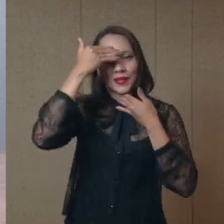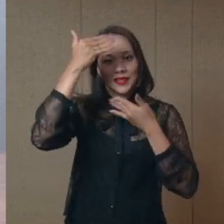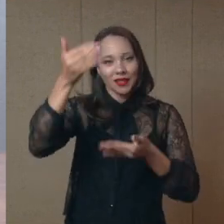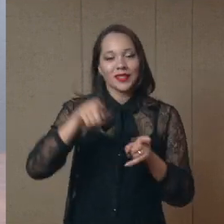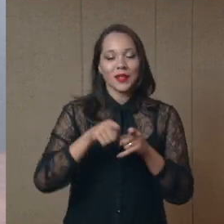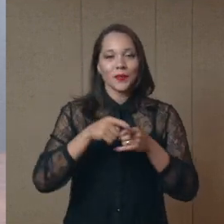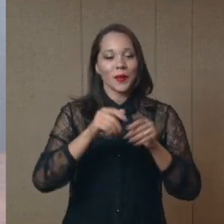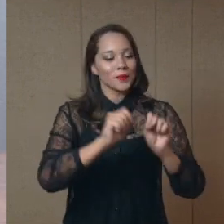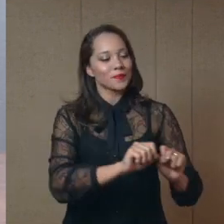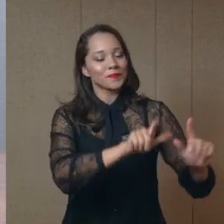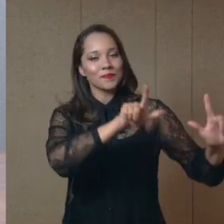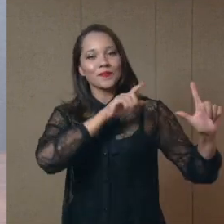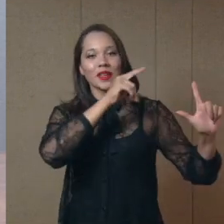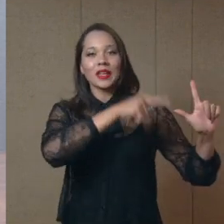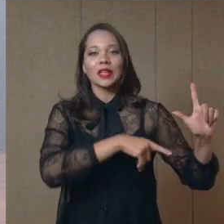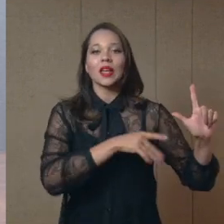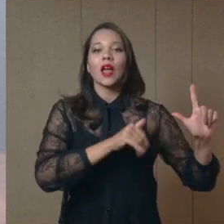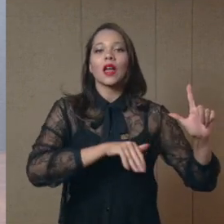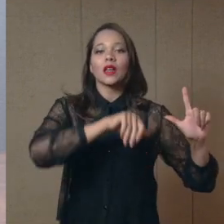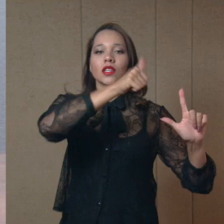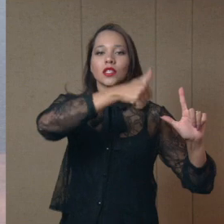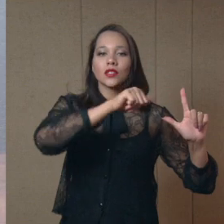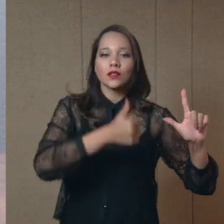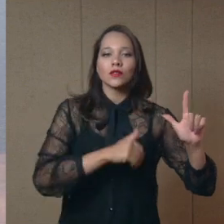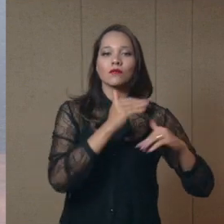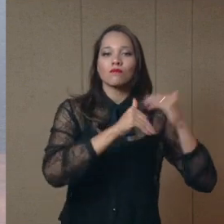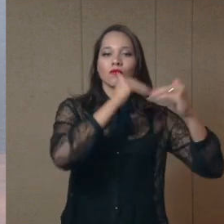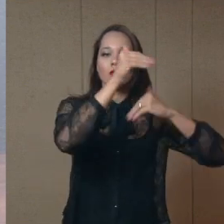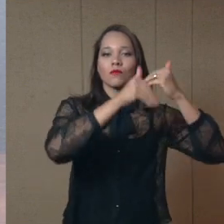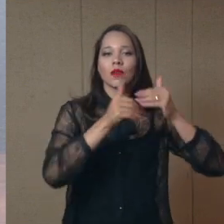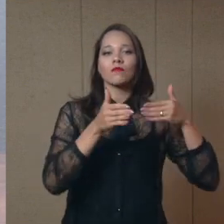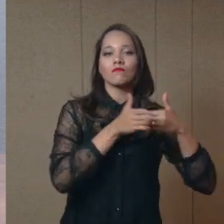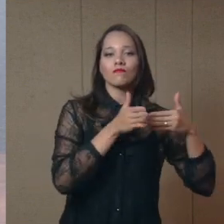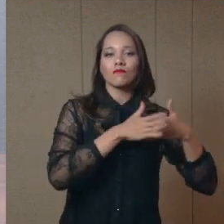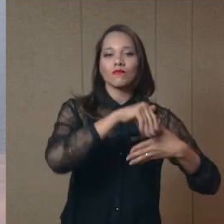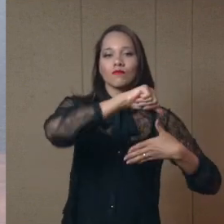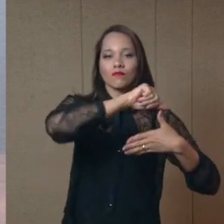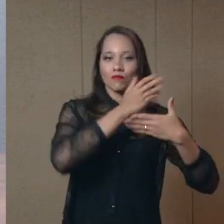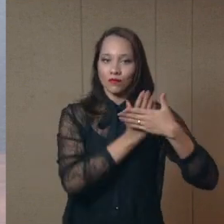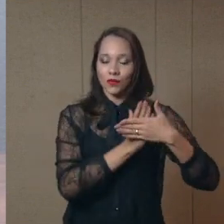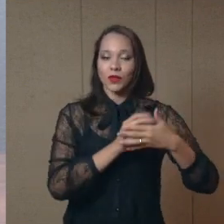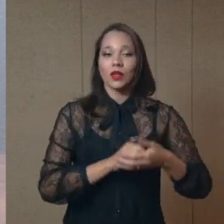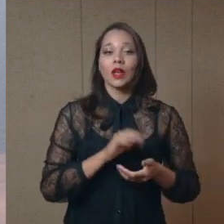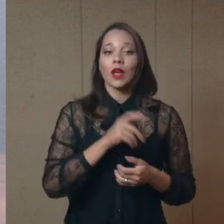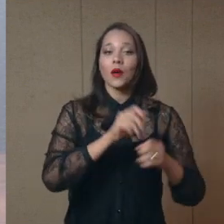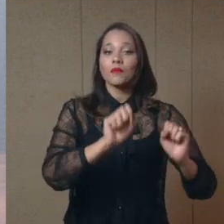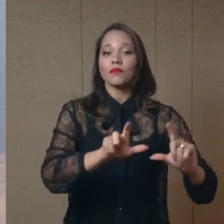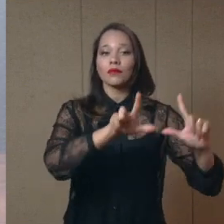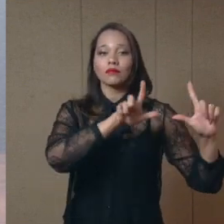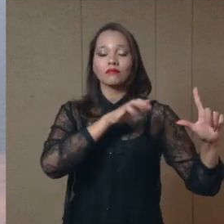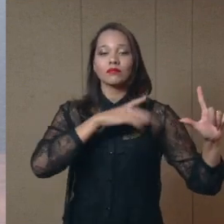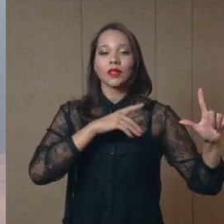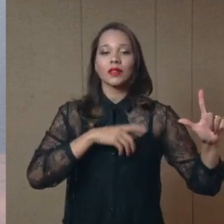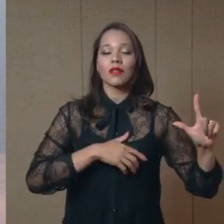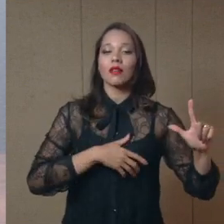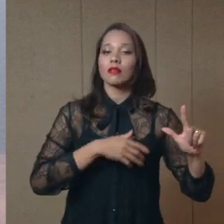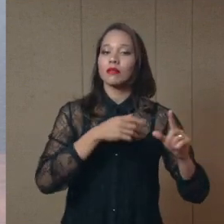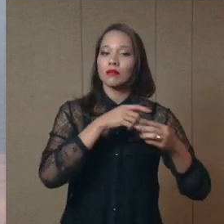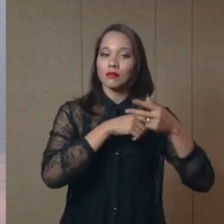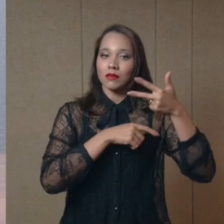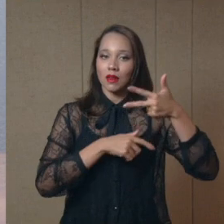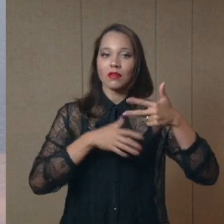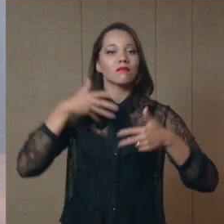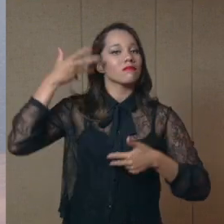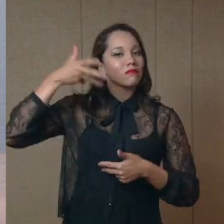painel índices de desenvolvimento sócioeconômico na fronteira do mercosul é um painel composto de três palestras